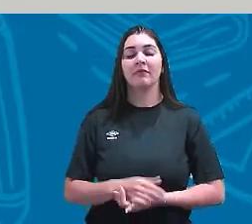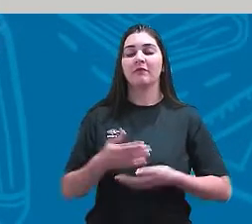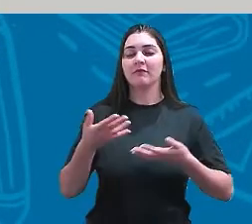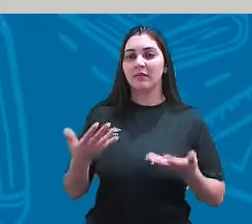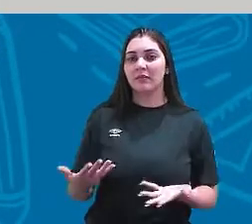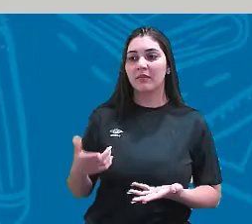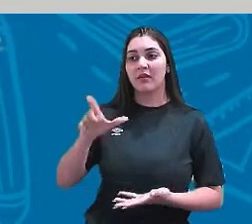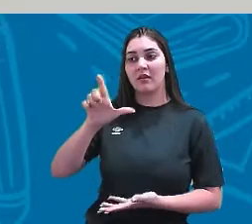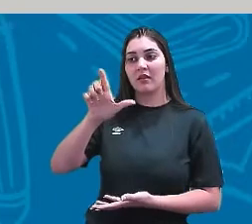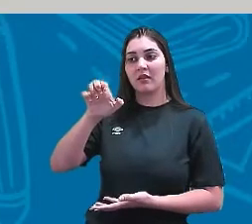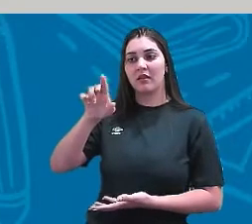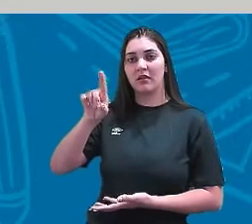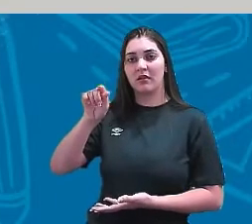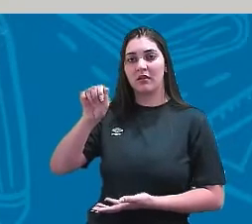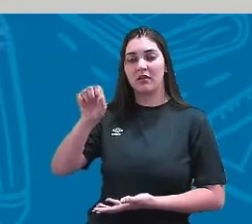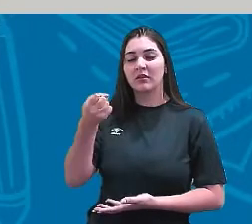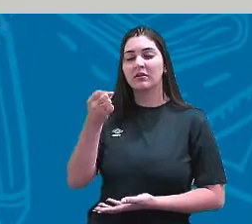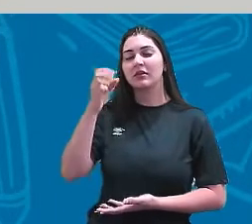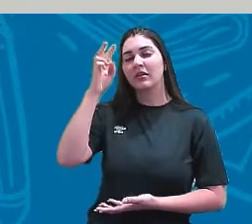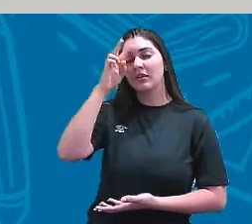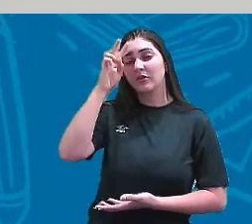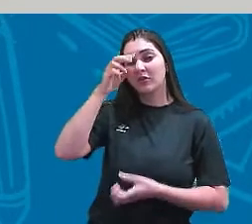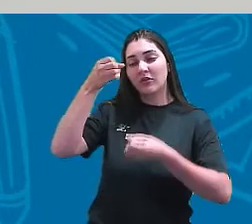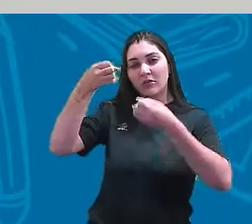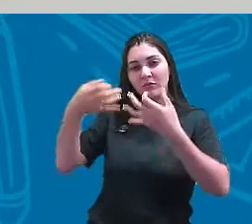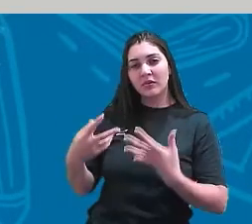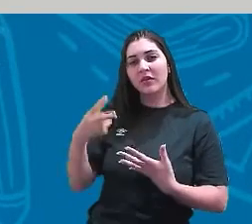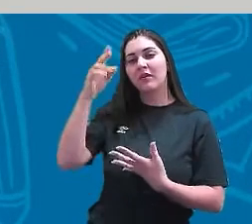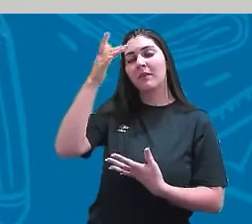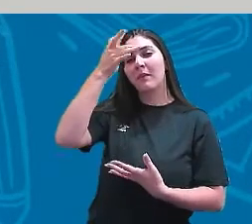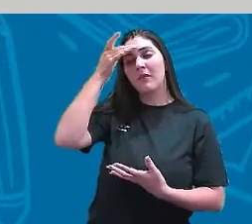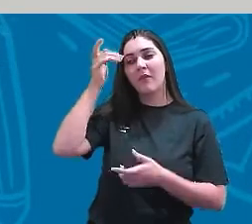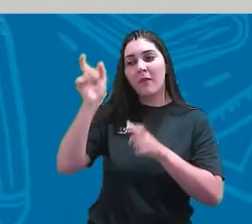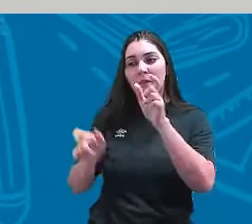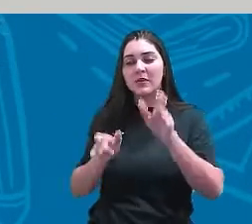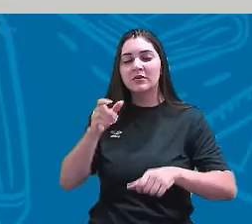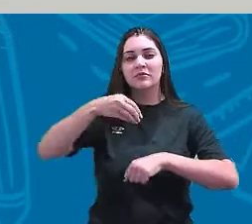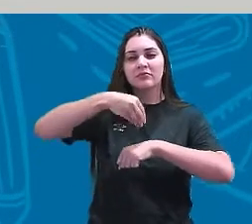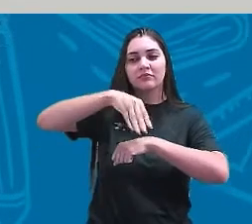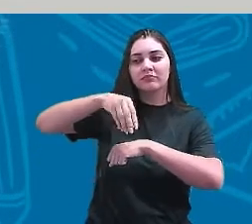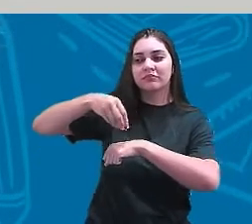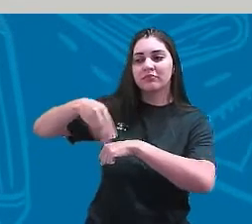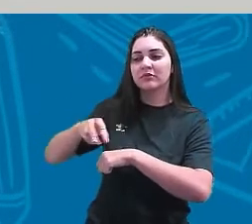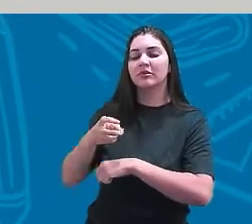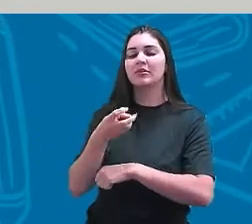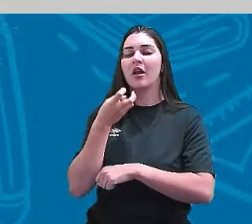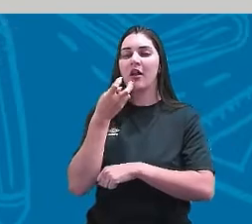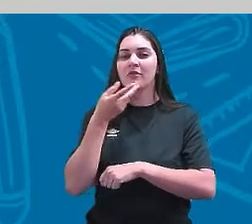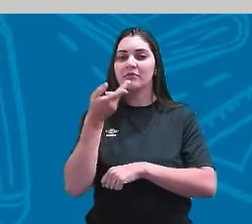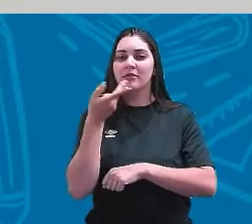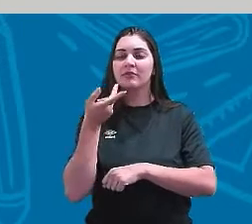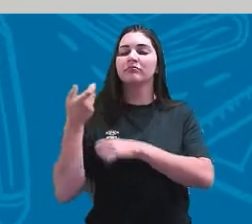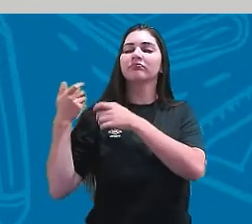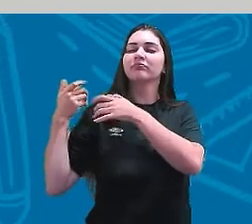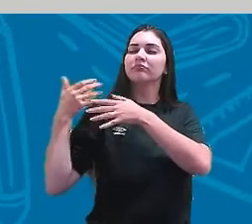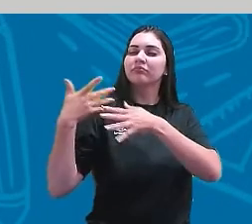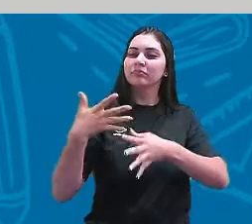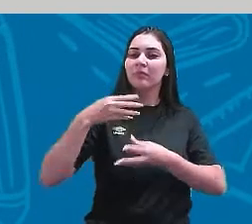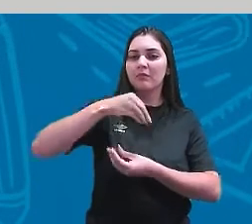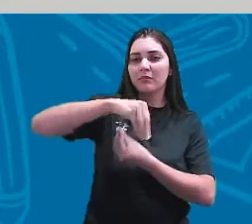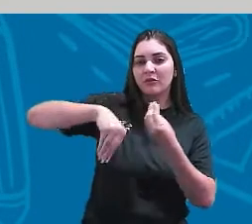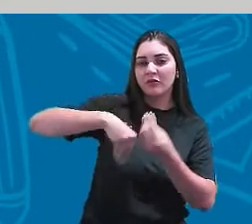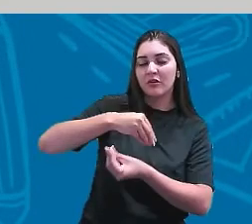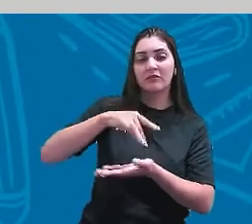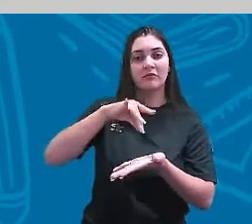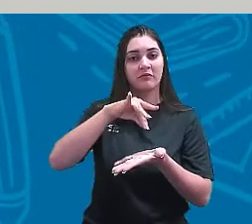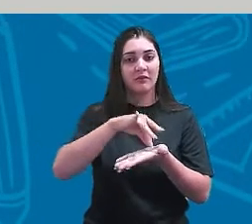Vamos lá, lendas. São histórias contadas por pessoas, transmitidas oralmente através do tempo, misturando os